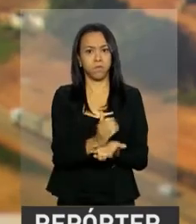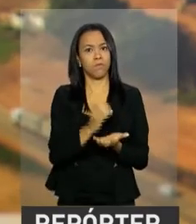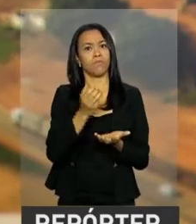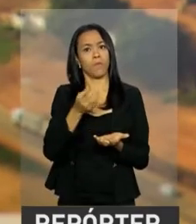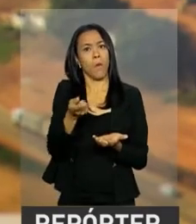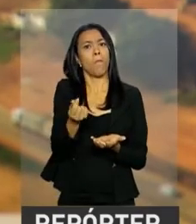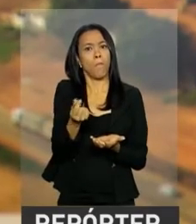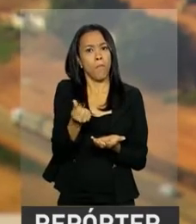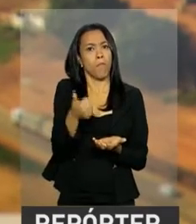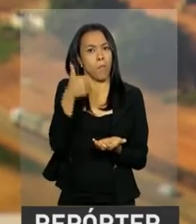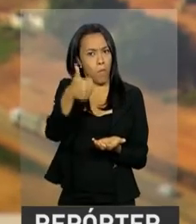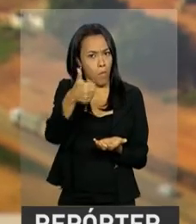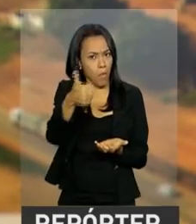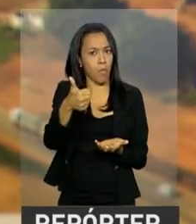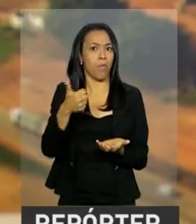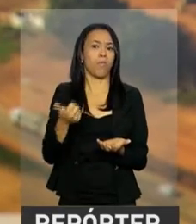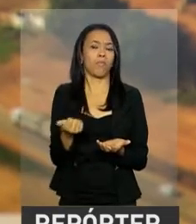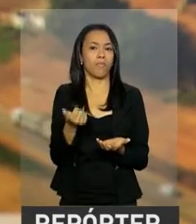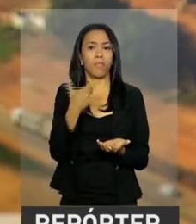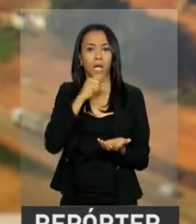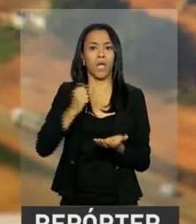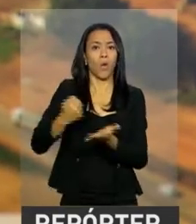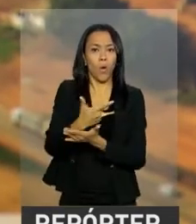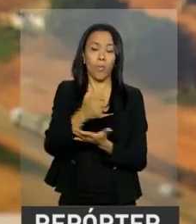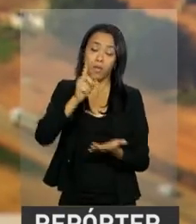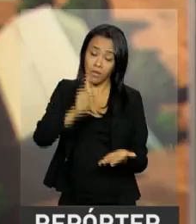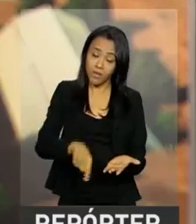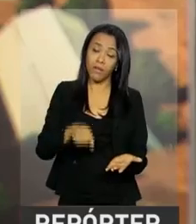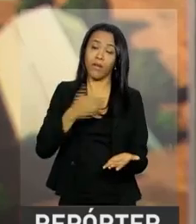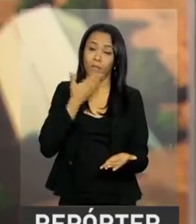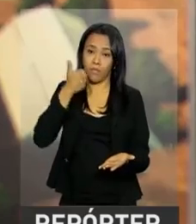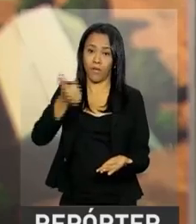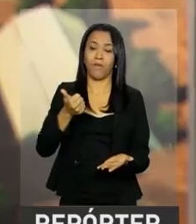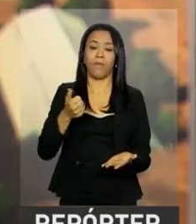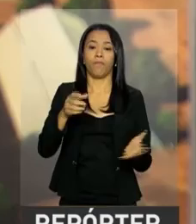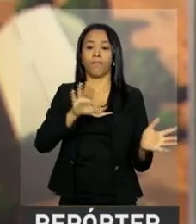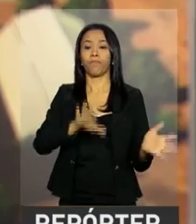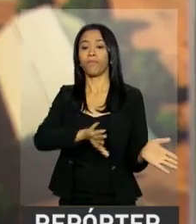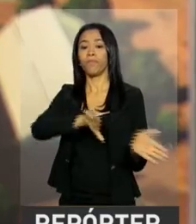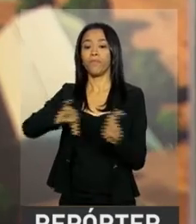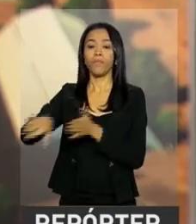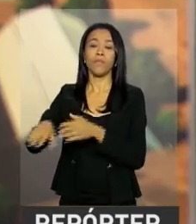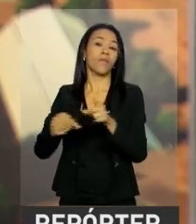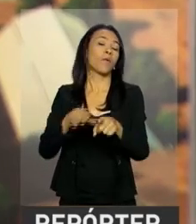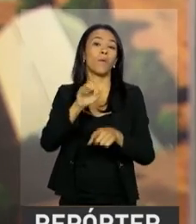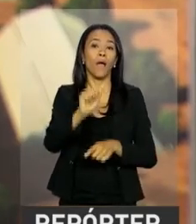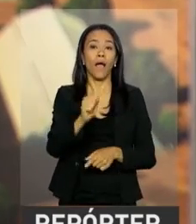preços melhores para o consumidor. Eu acho que esse é o grande resultado da safra. O agronegócio